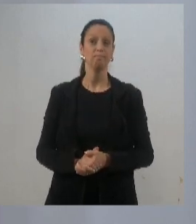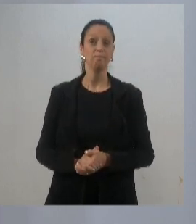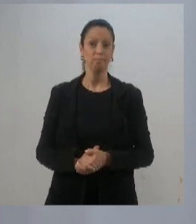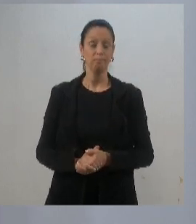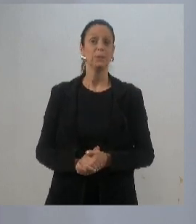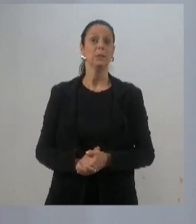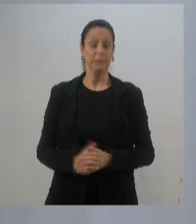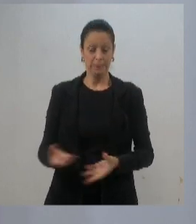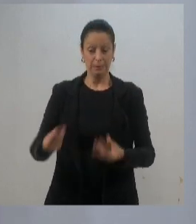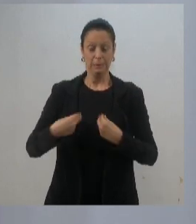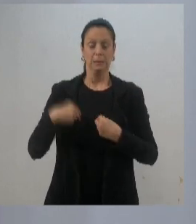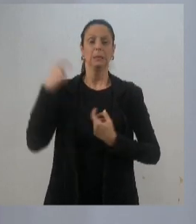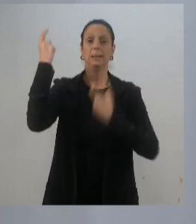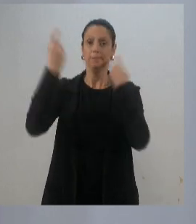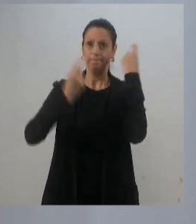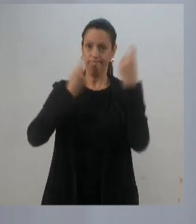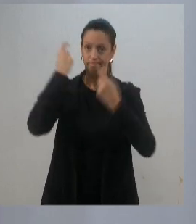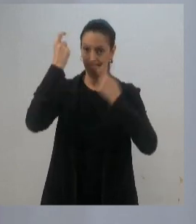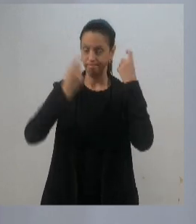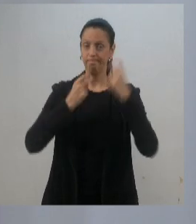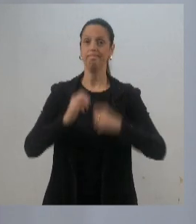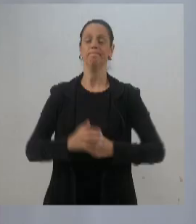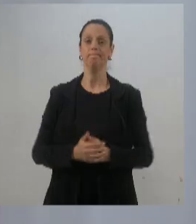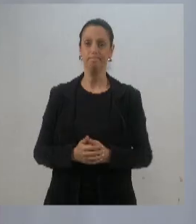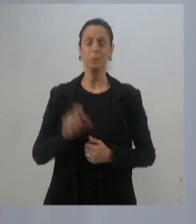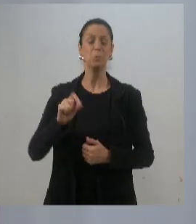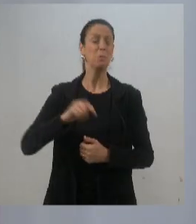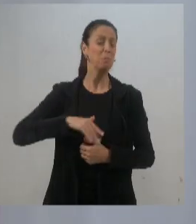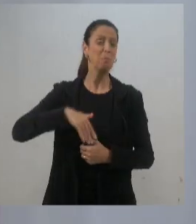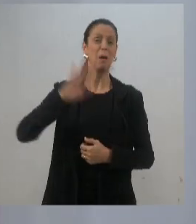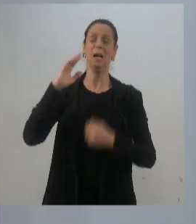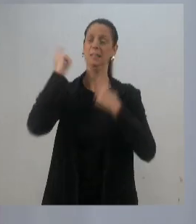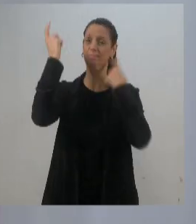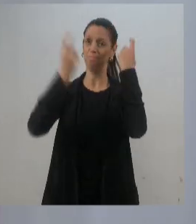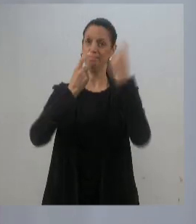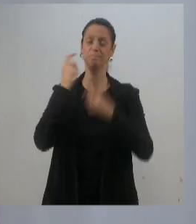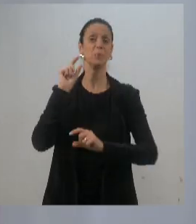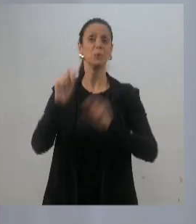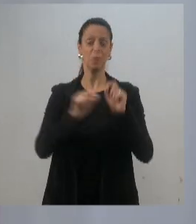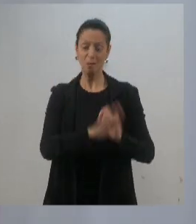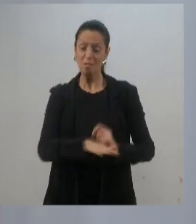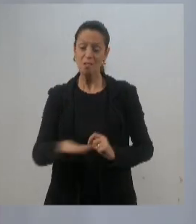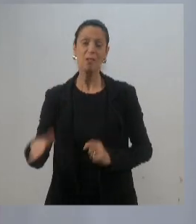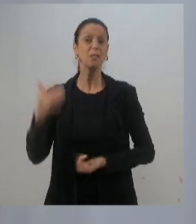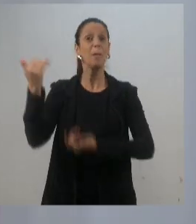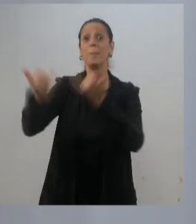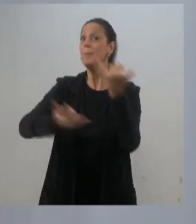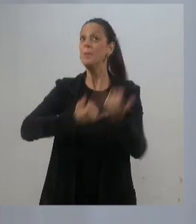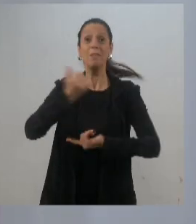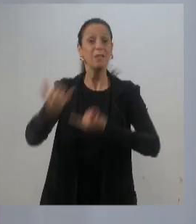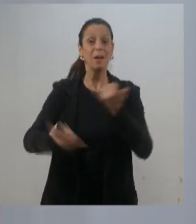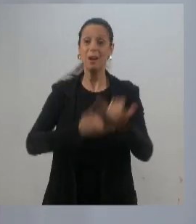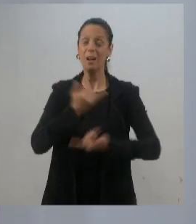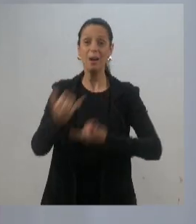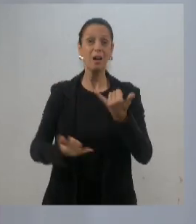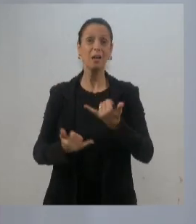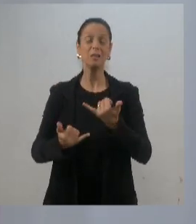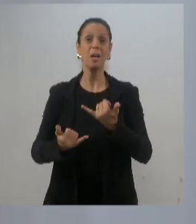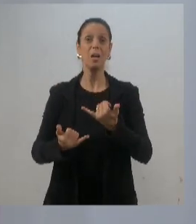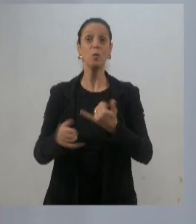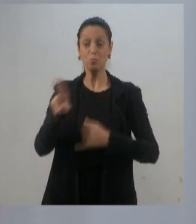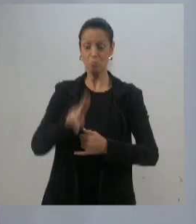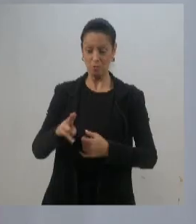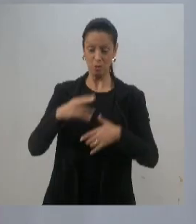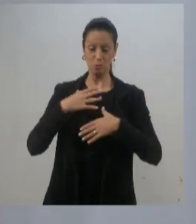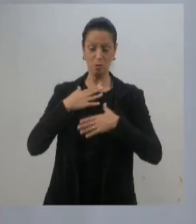Isso é preocupante. E o que mais ainda é preocupante é que muitas crianças estavam brincando de se fantasiar. Inclusive,